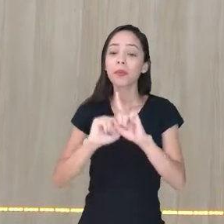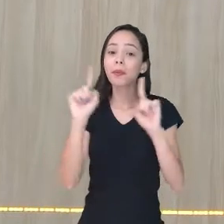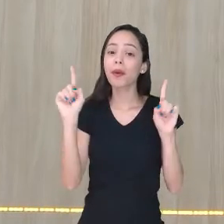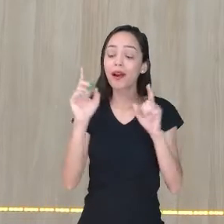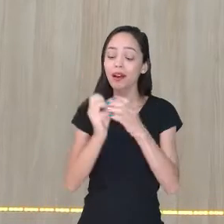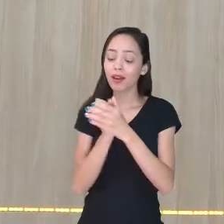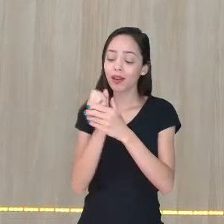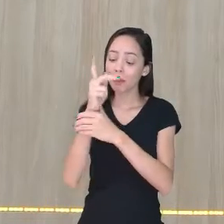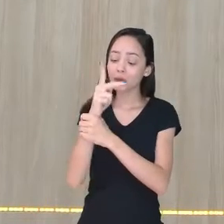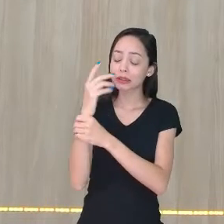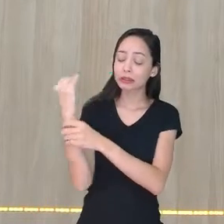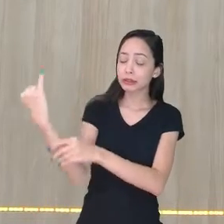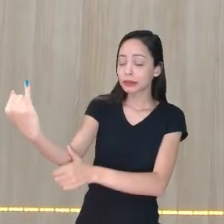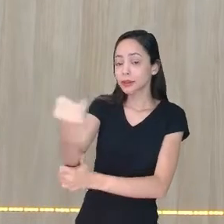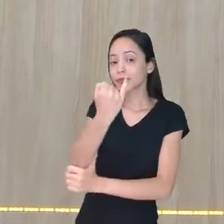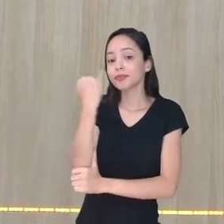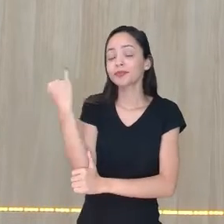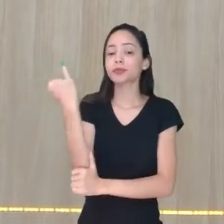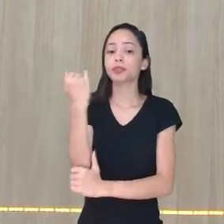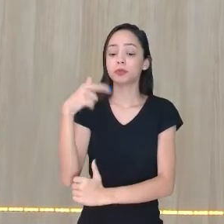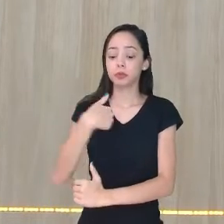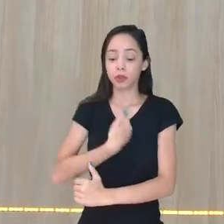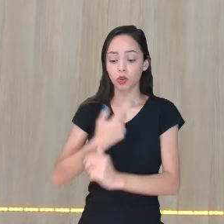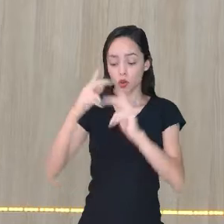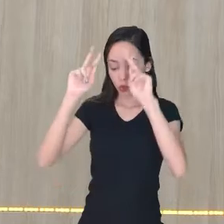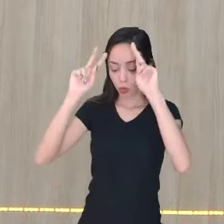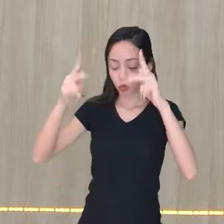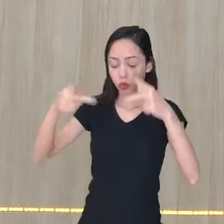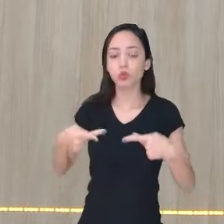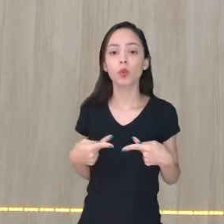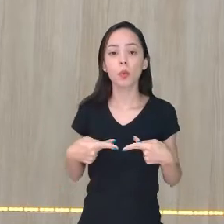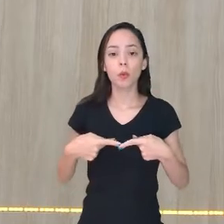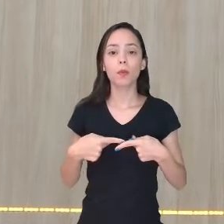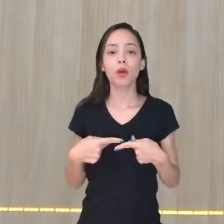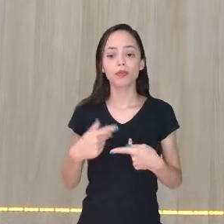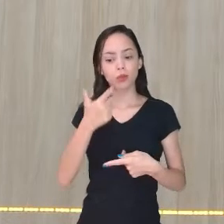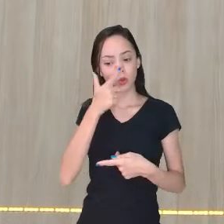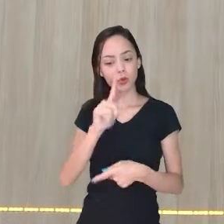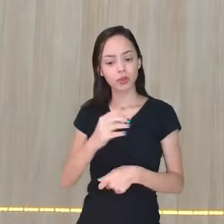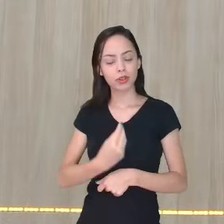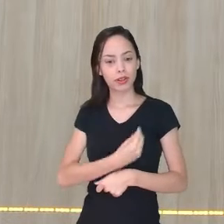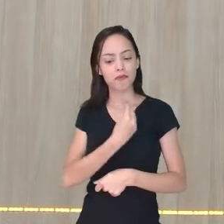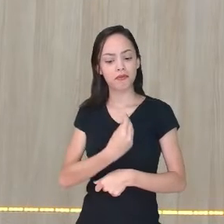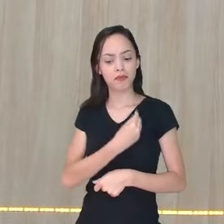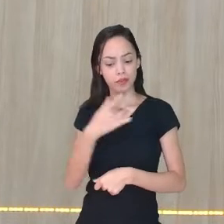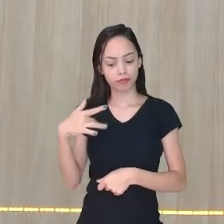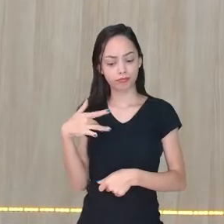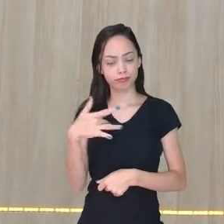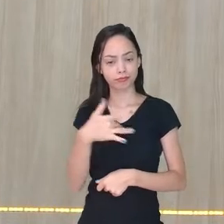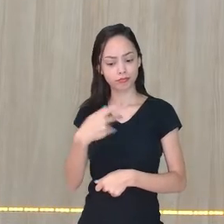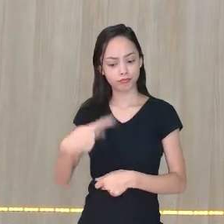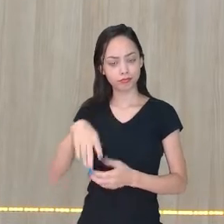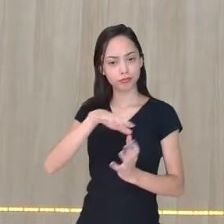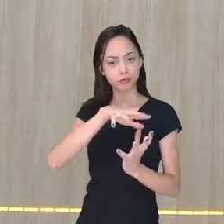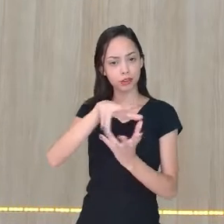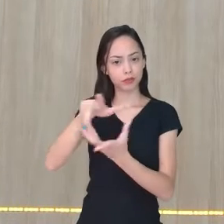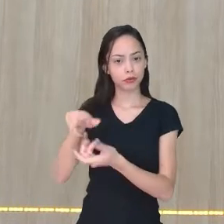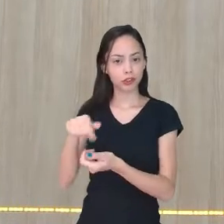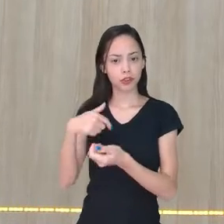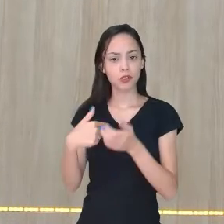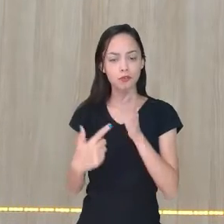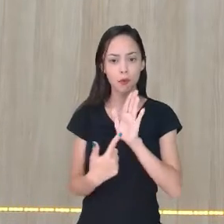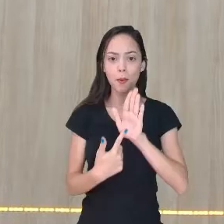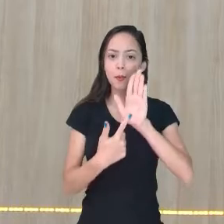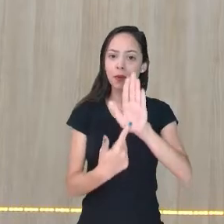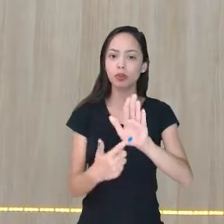tão importantes até para que nós, seres humanos, estejamos vivos e com saúde, que vou mostrar só um pouquinho a respeito desse